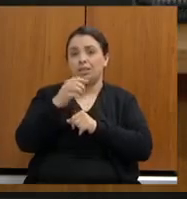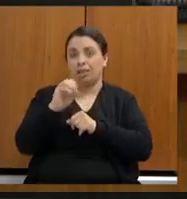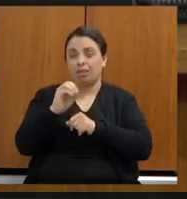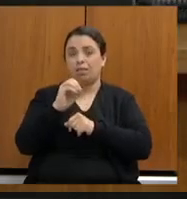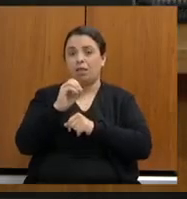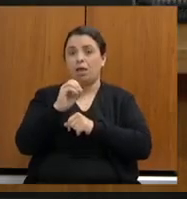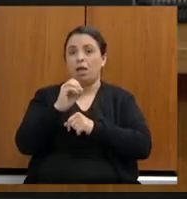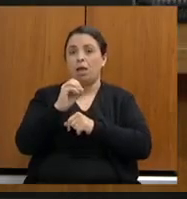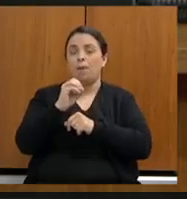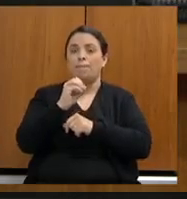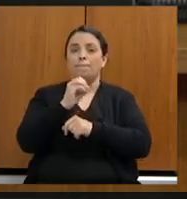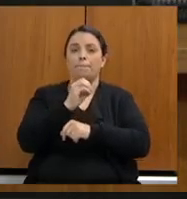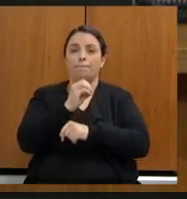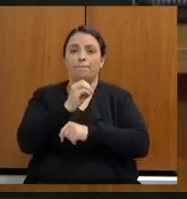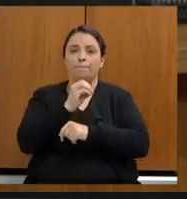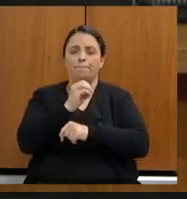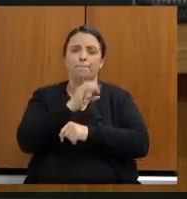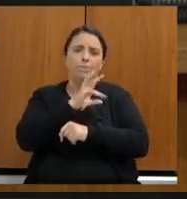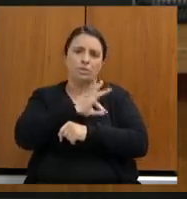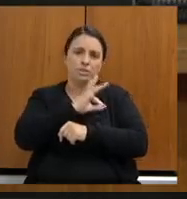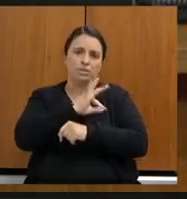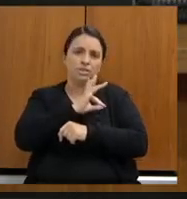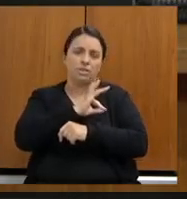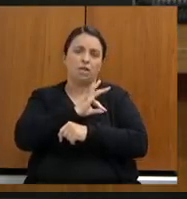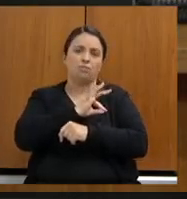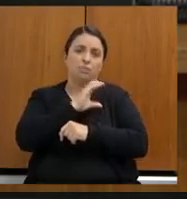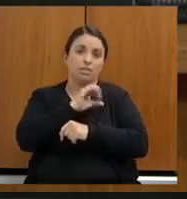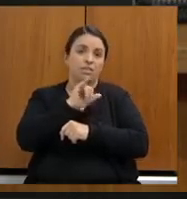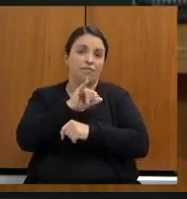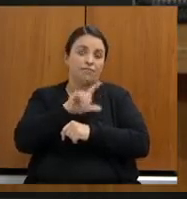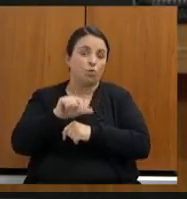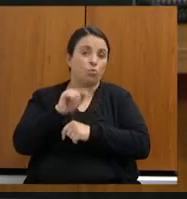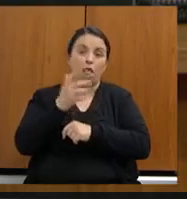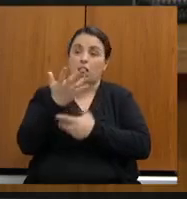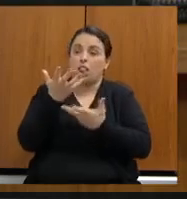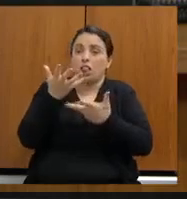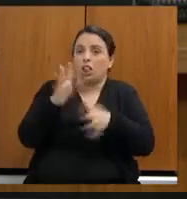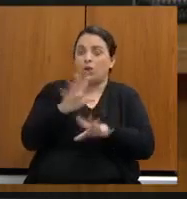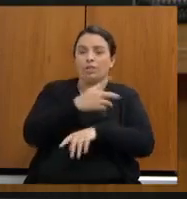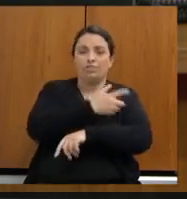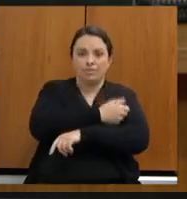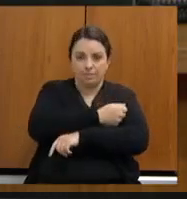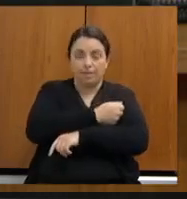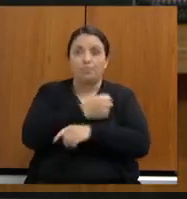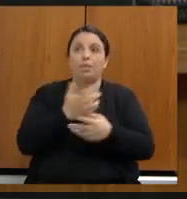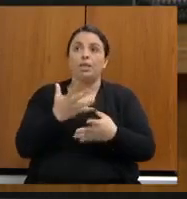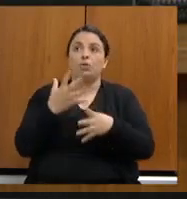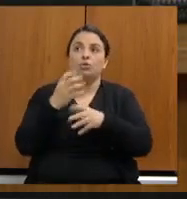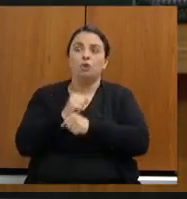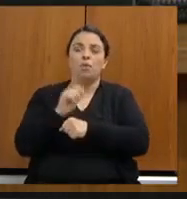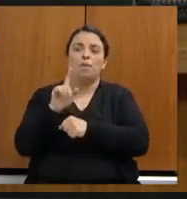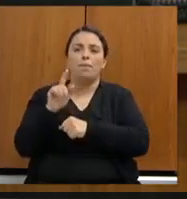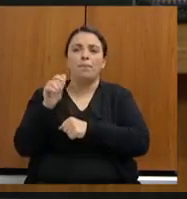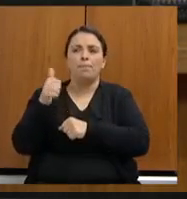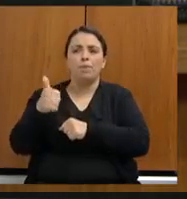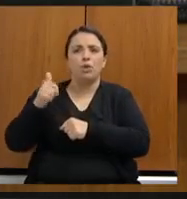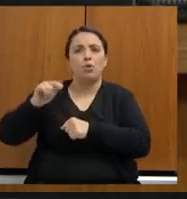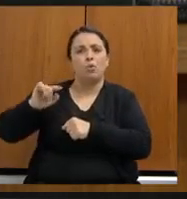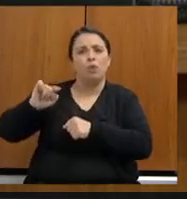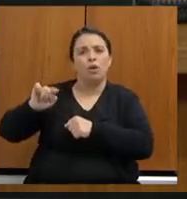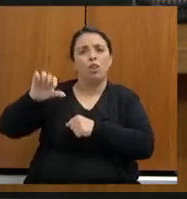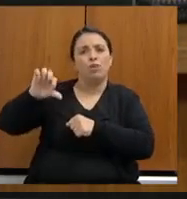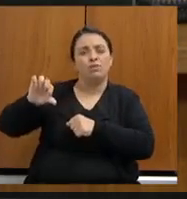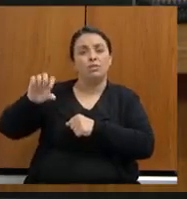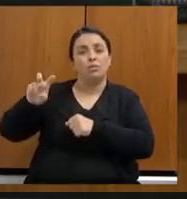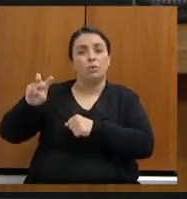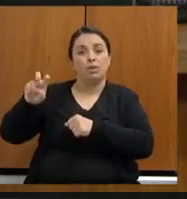vacinar e não Total portanto hoje não vacinados 1952 só nós temos menos de 1.800